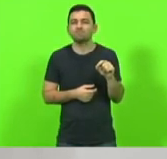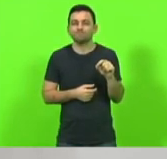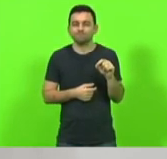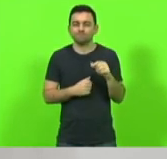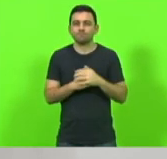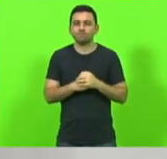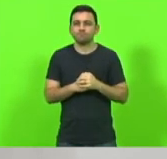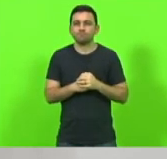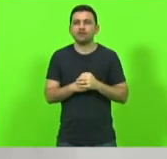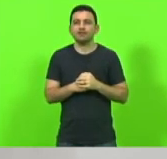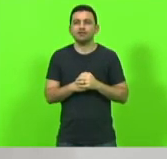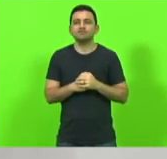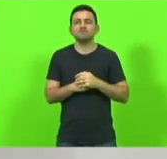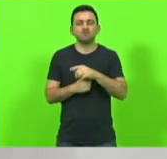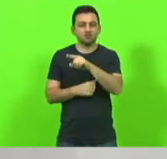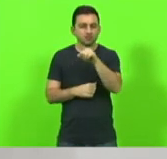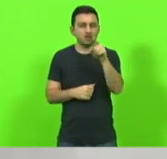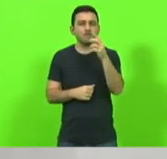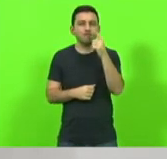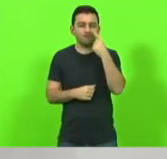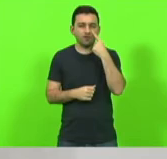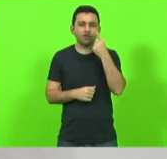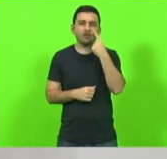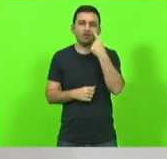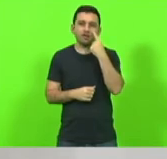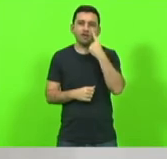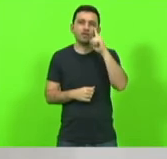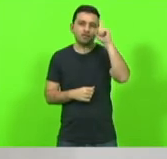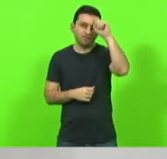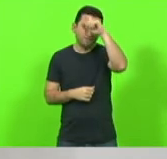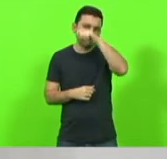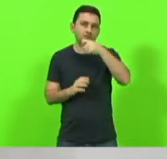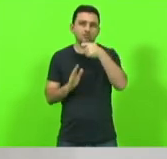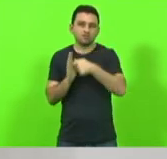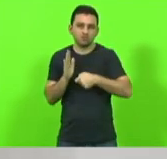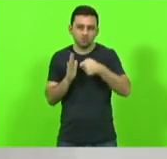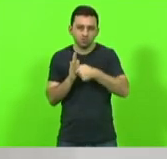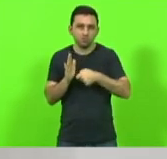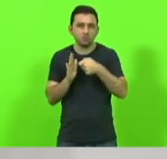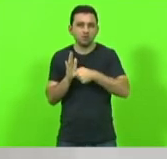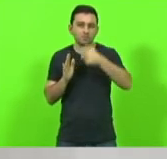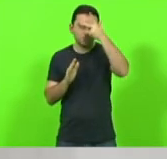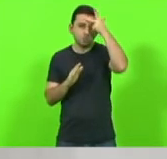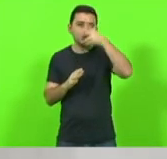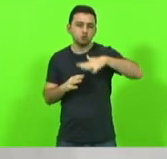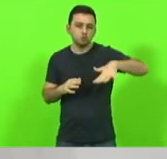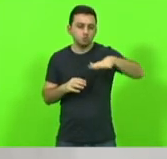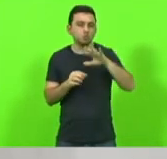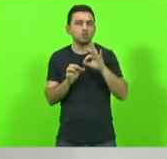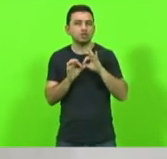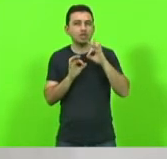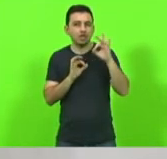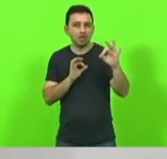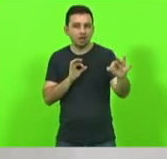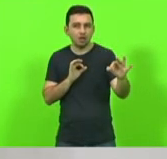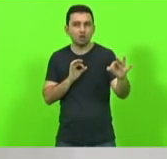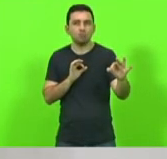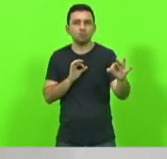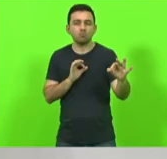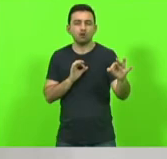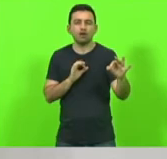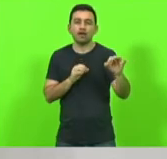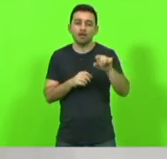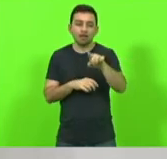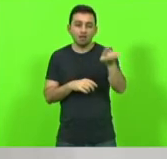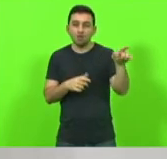o quanto é difícil a luta das pessoas do interior em locais que ainda